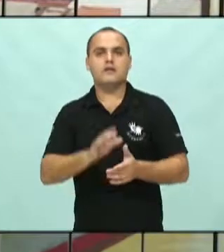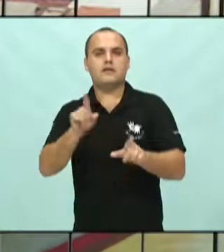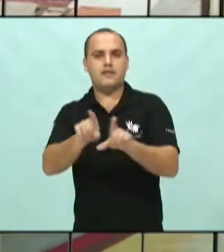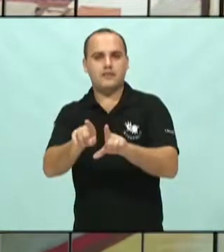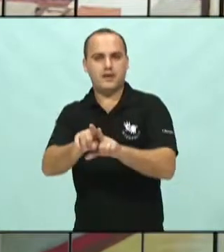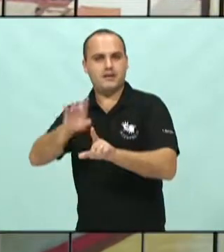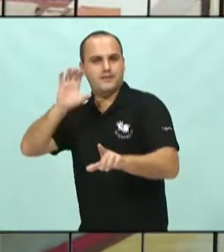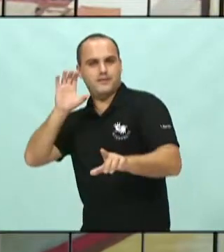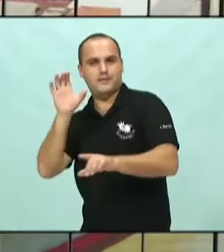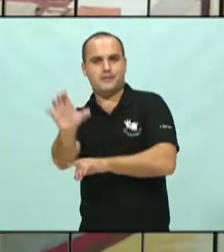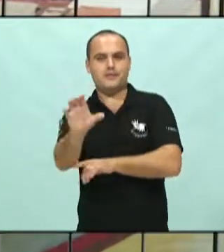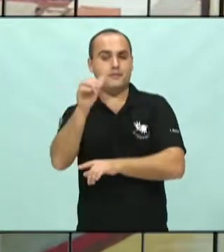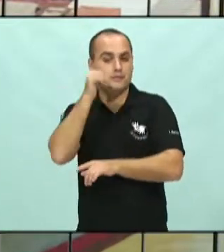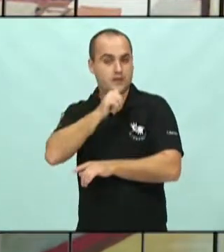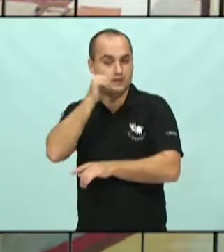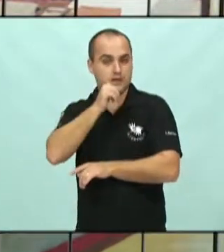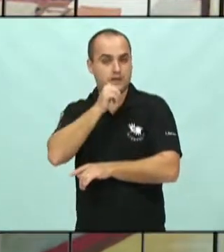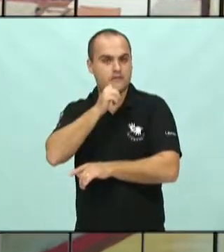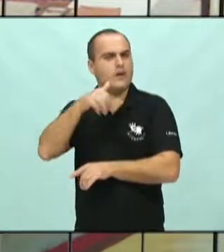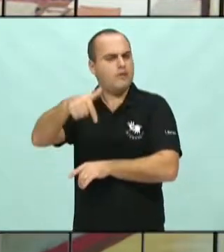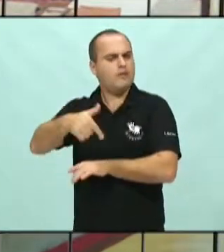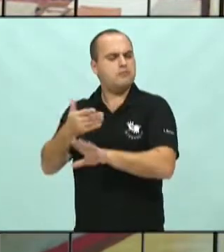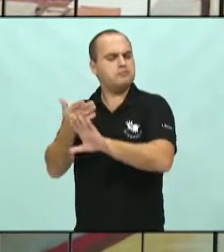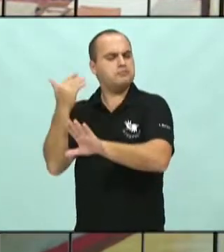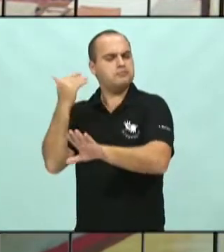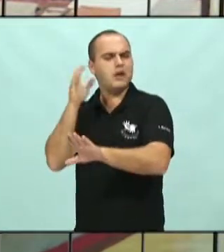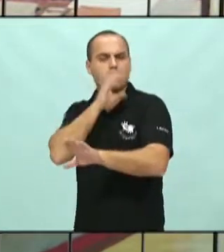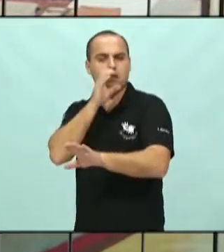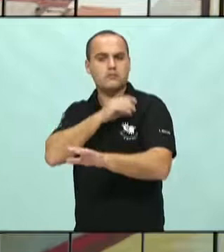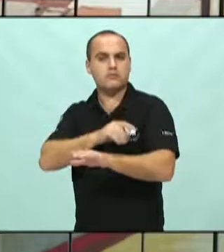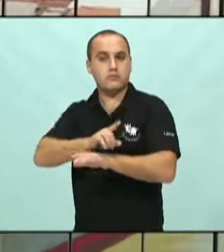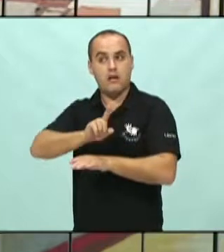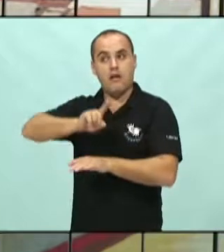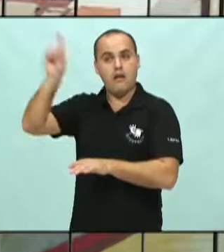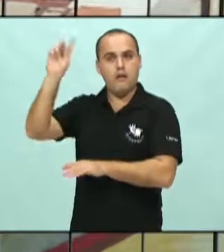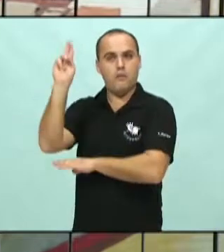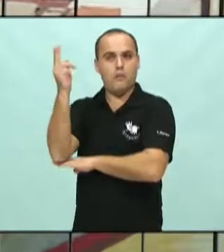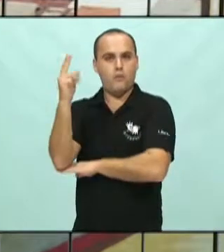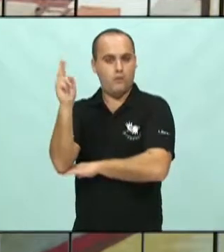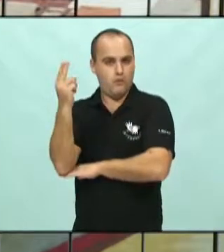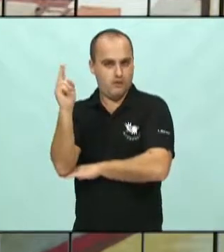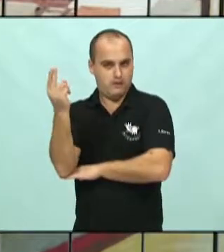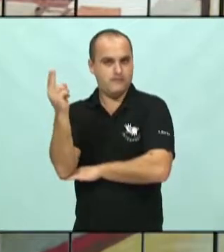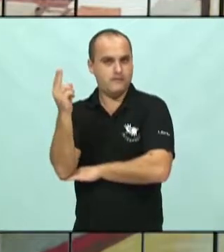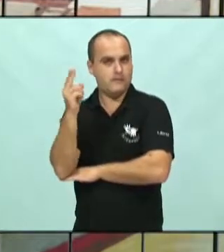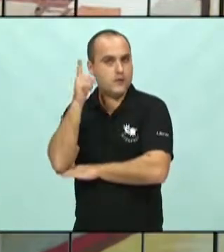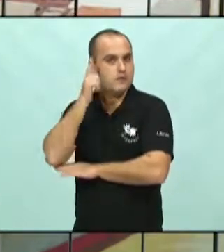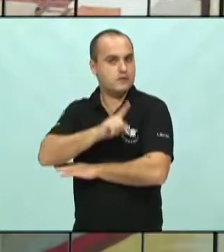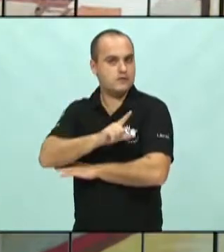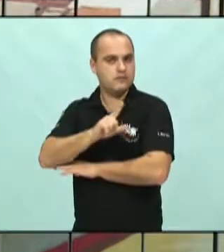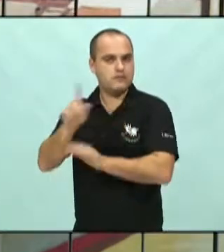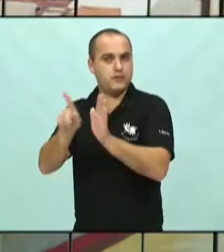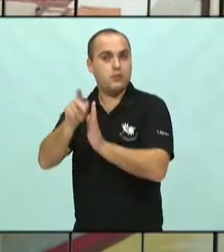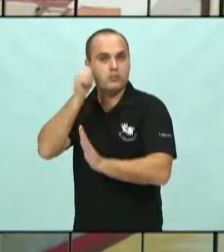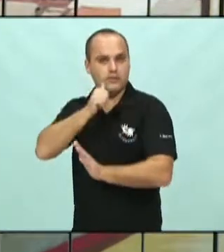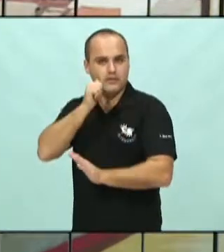handebol feminino, recentemente, o Marcílio conquistou um título no Uruguai, né, um torneio feminino